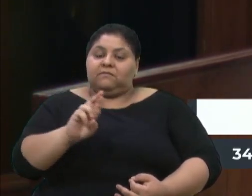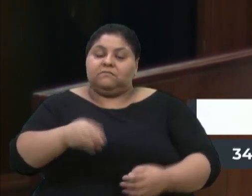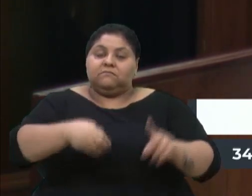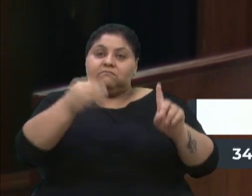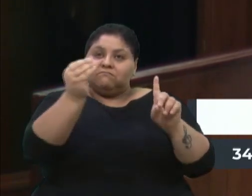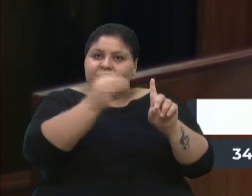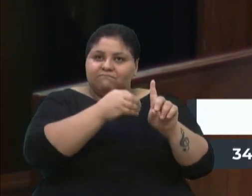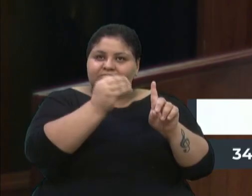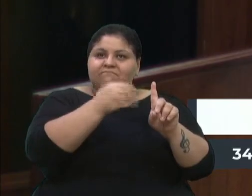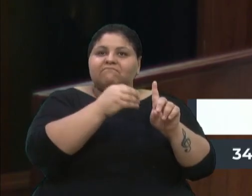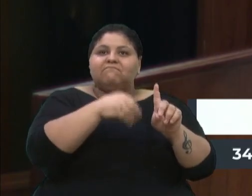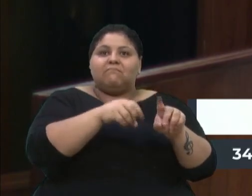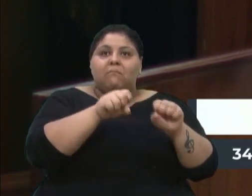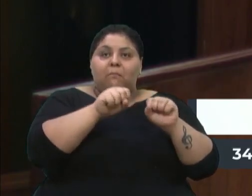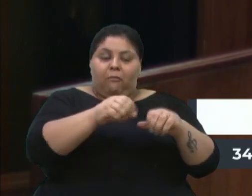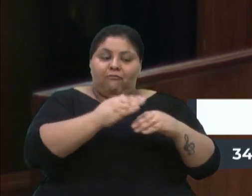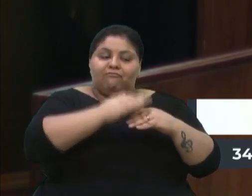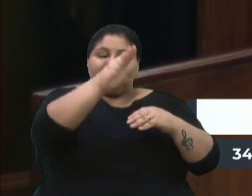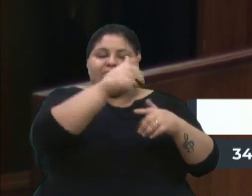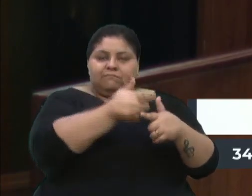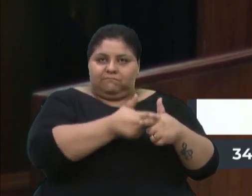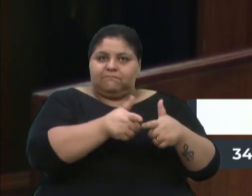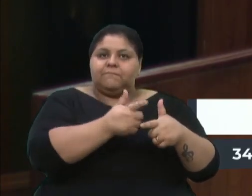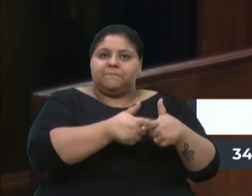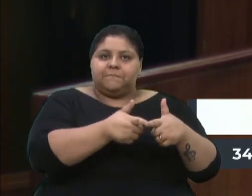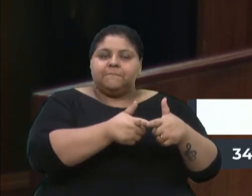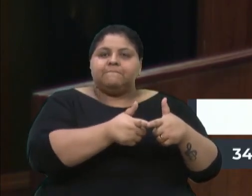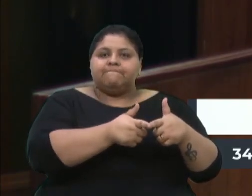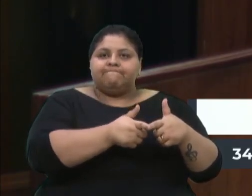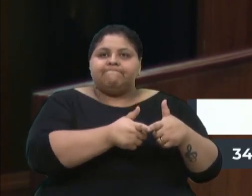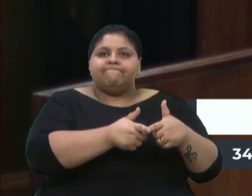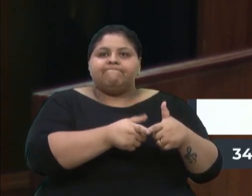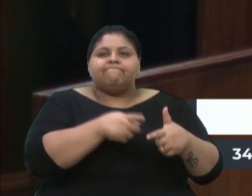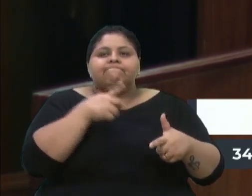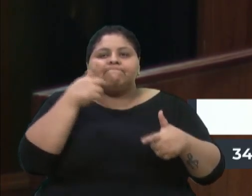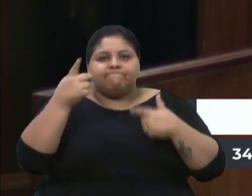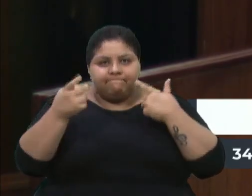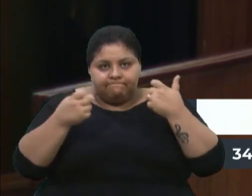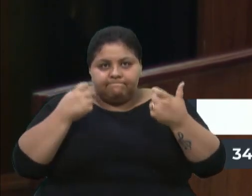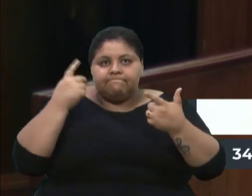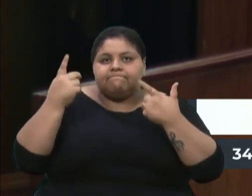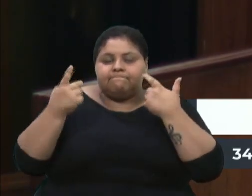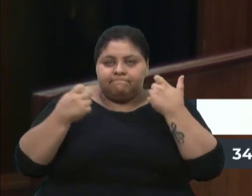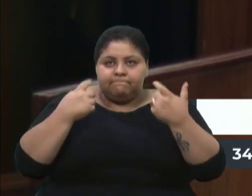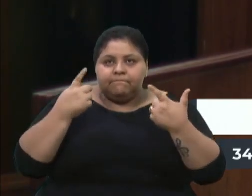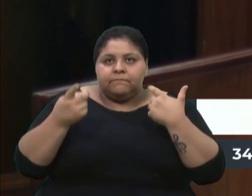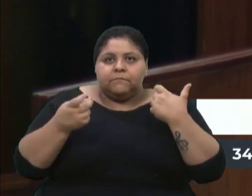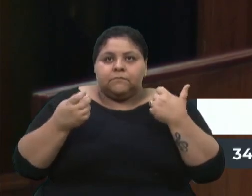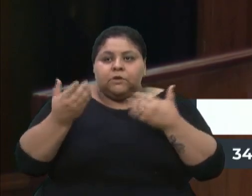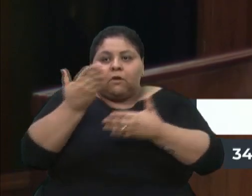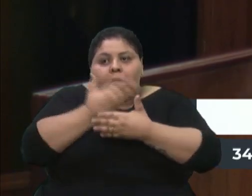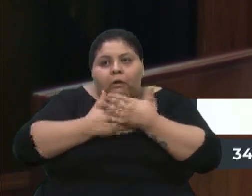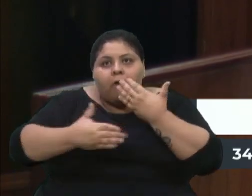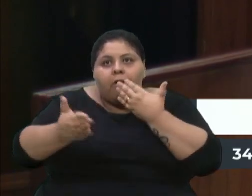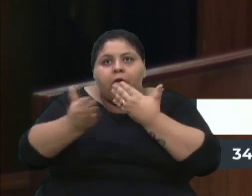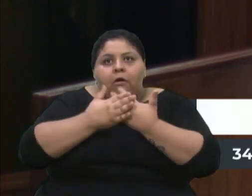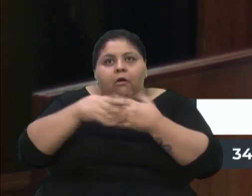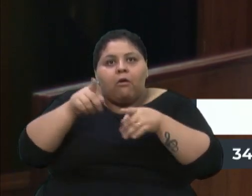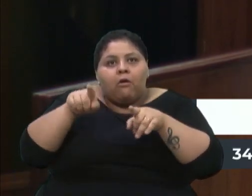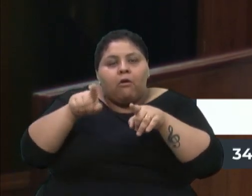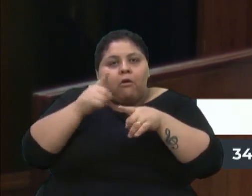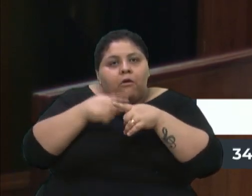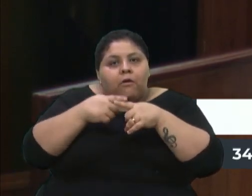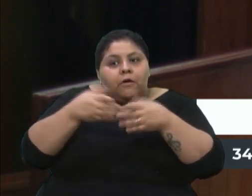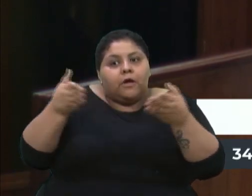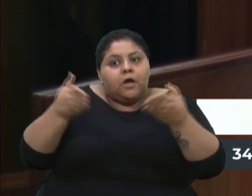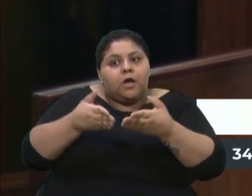poderão ter mais problemas. E essa é uma preocupação de todos, porque hoje o município